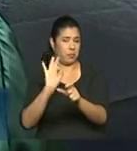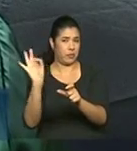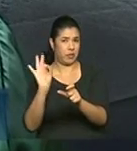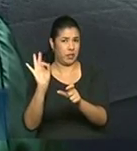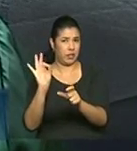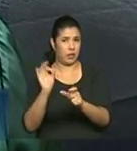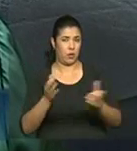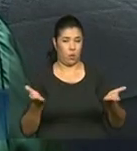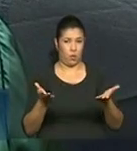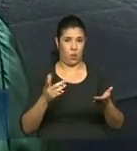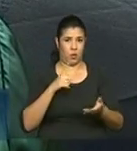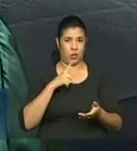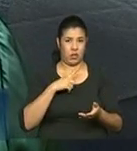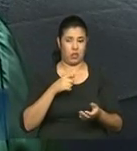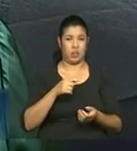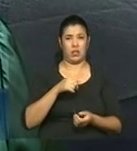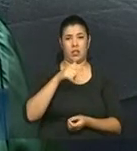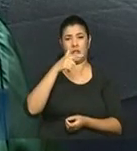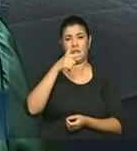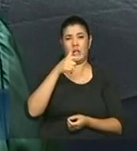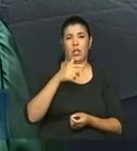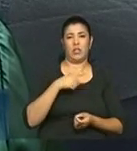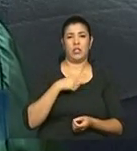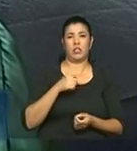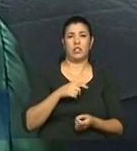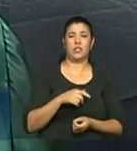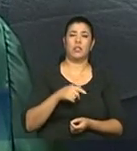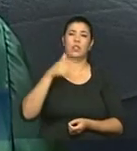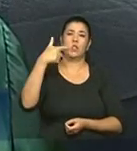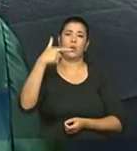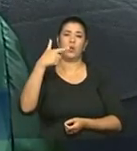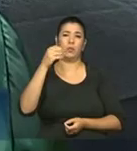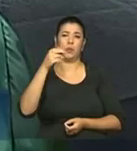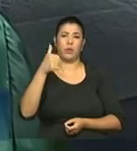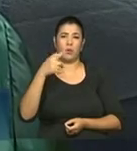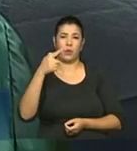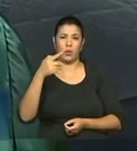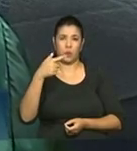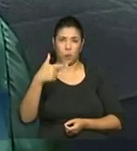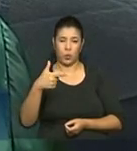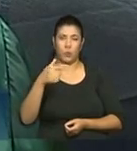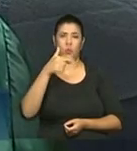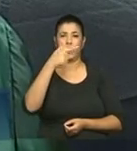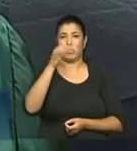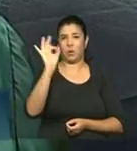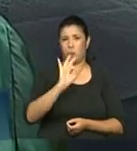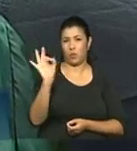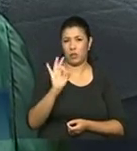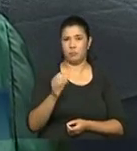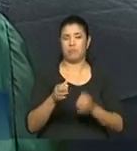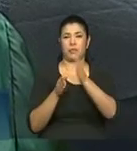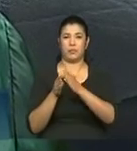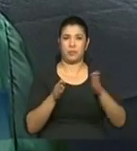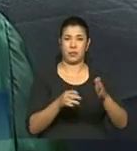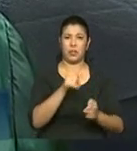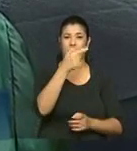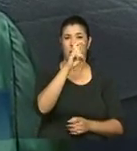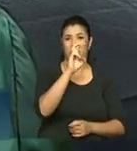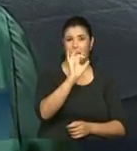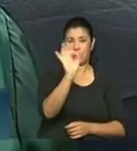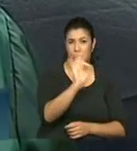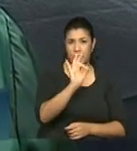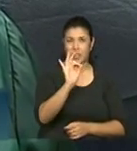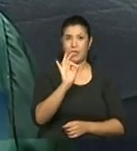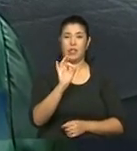em 2012, nós fomos para 74%, 2013, 75%, e agora os dados muito preliminares de